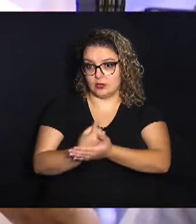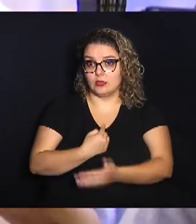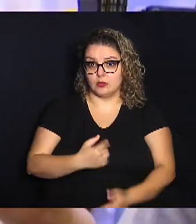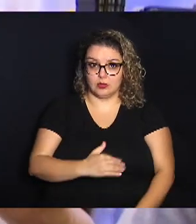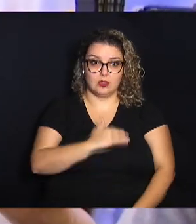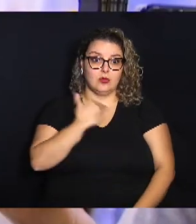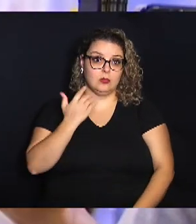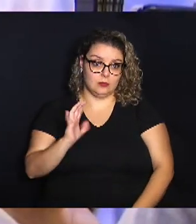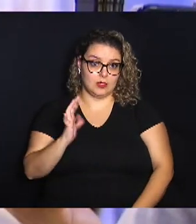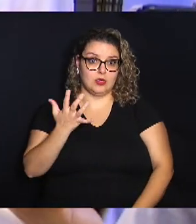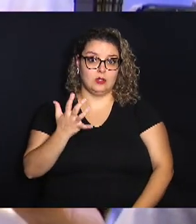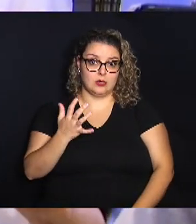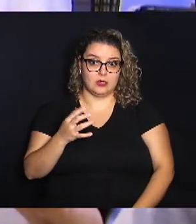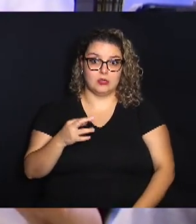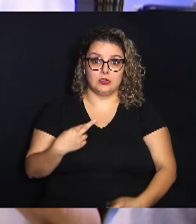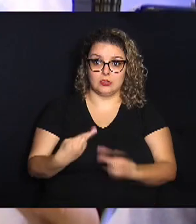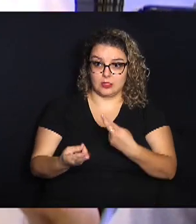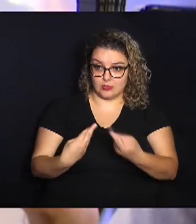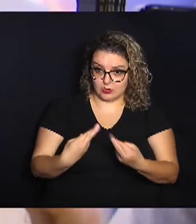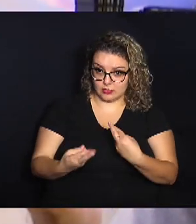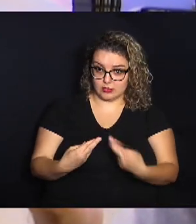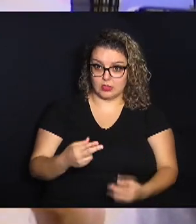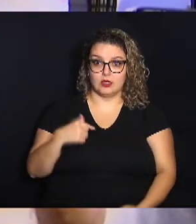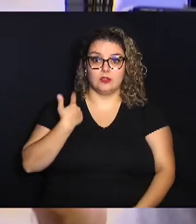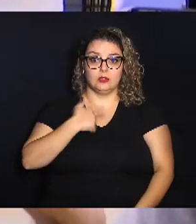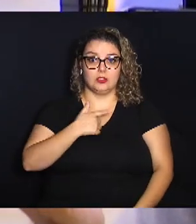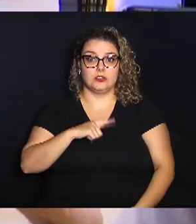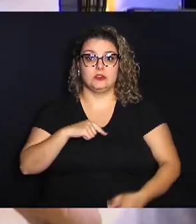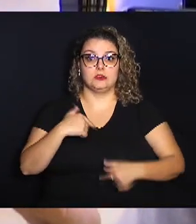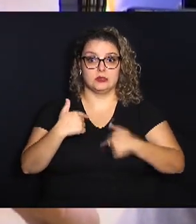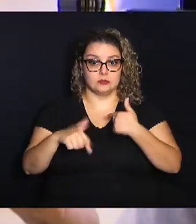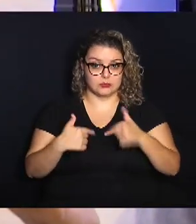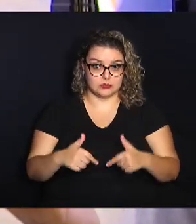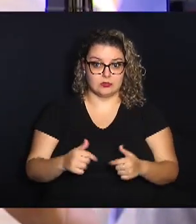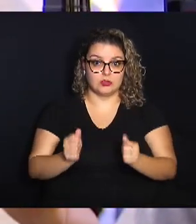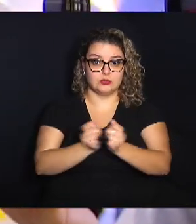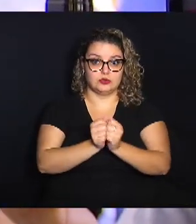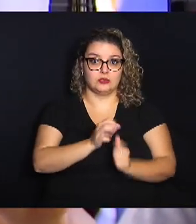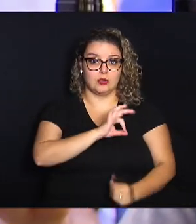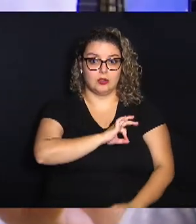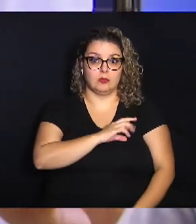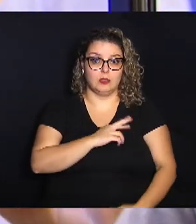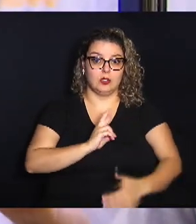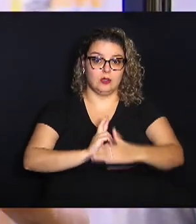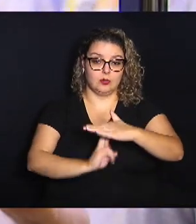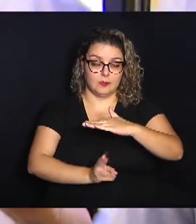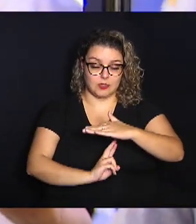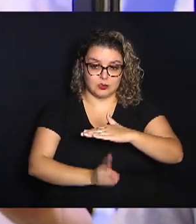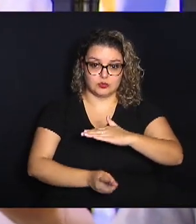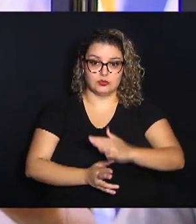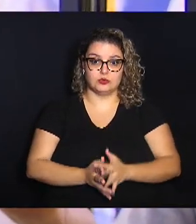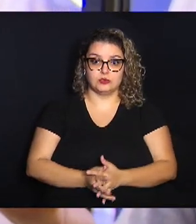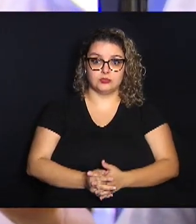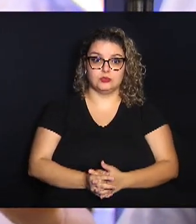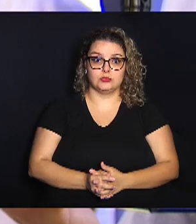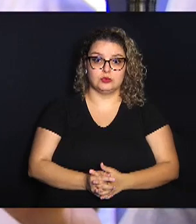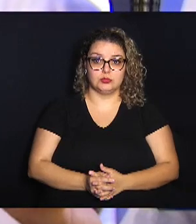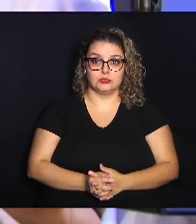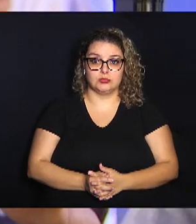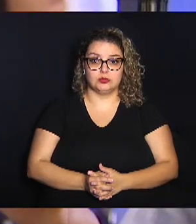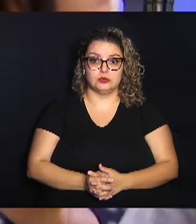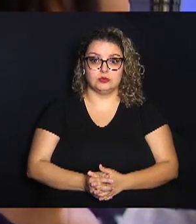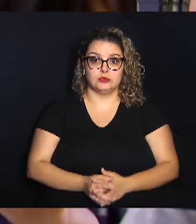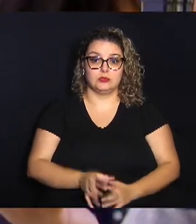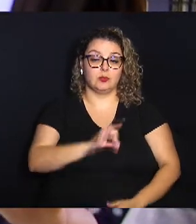que têm acontecido na rodovia. Nós temos sim um trabalho com a Polícia Rodoviária, inclusive que fica ali na rodovia